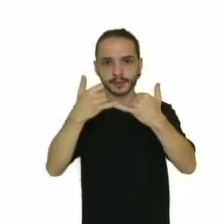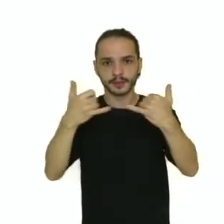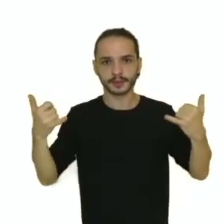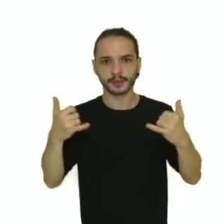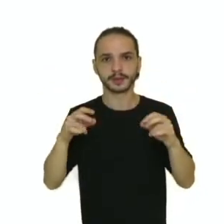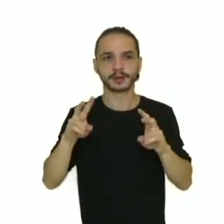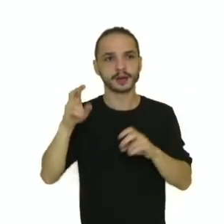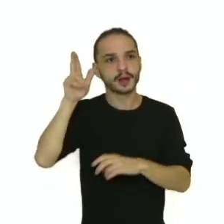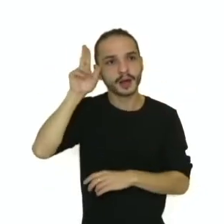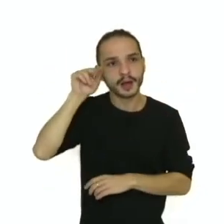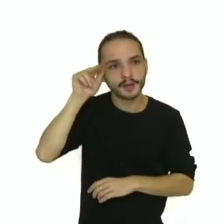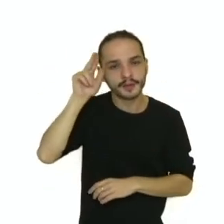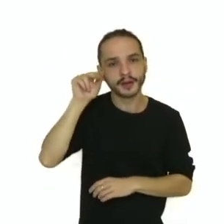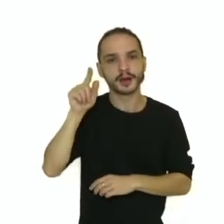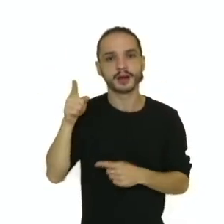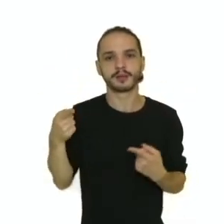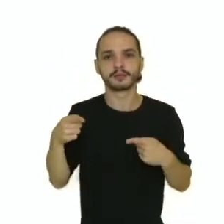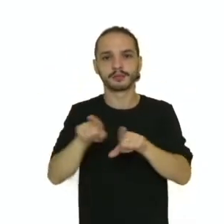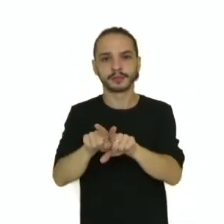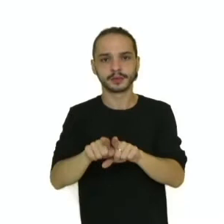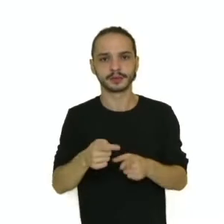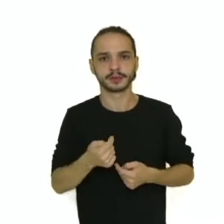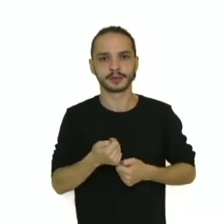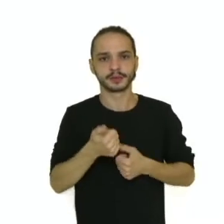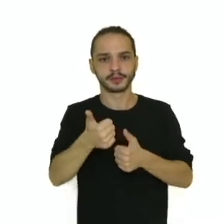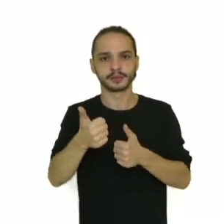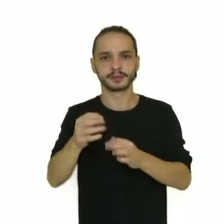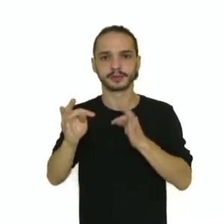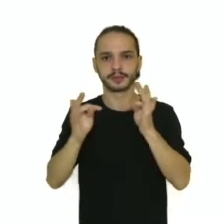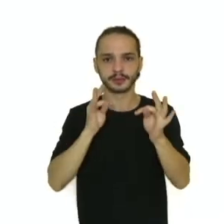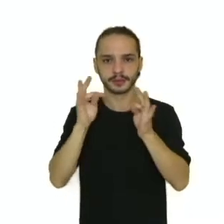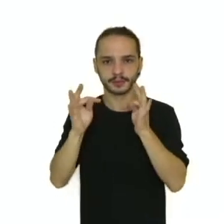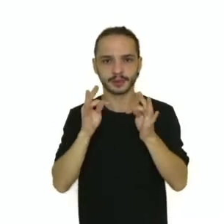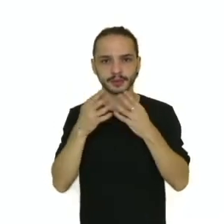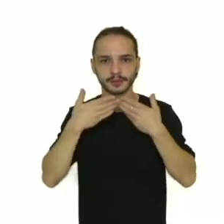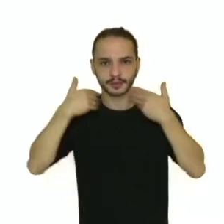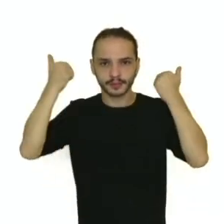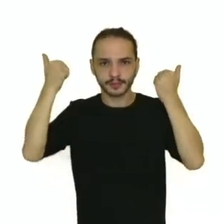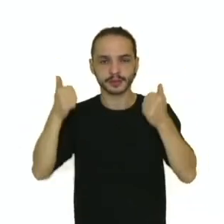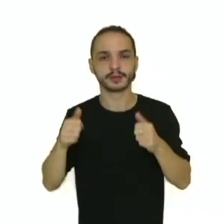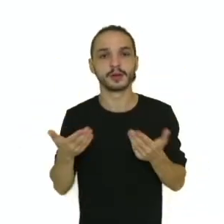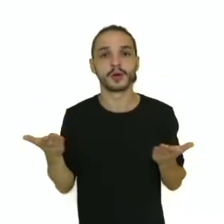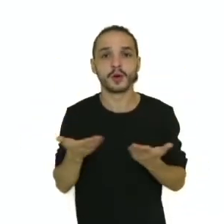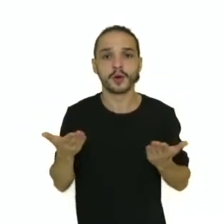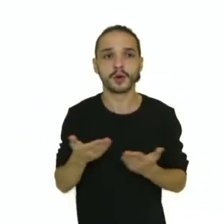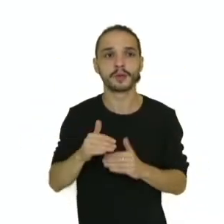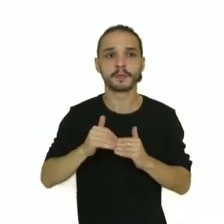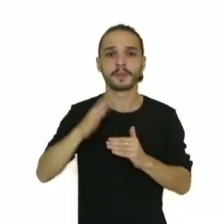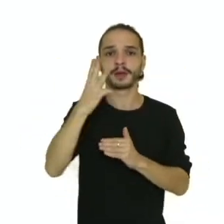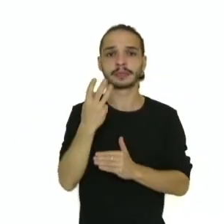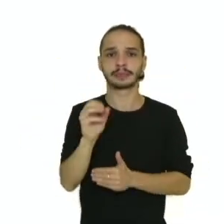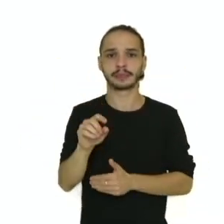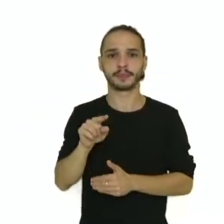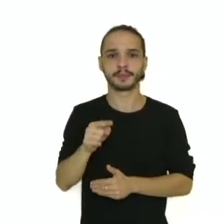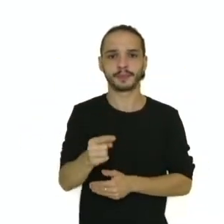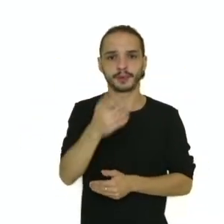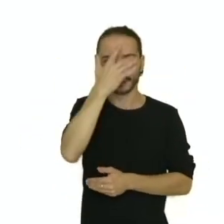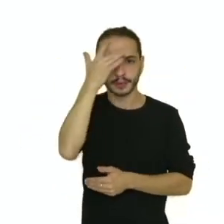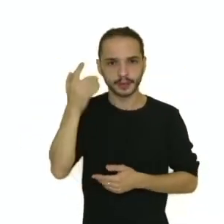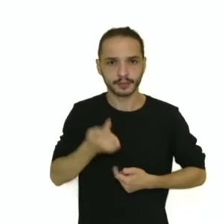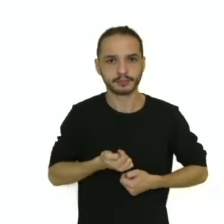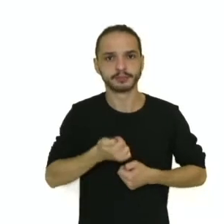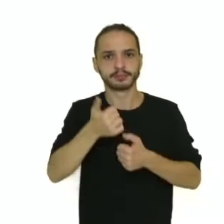2 pontos, parceiros da reabilitação, e atualmente mais de 30 mil pessoas se beneficiam da ecoterapia.